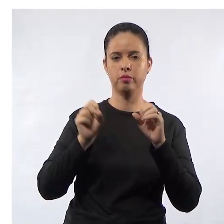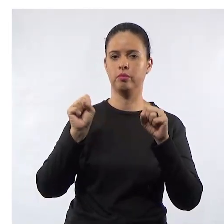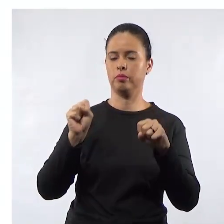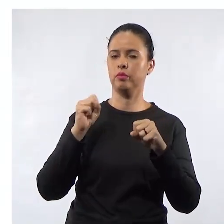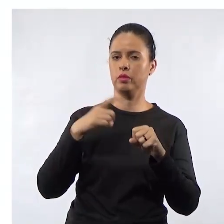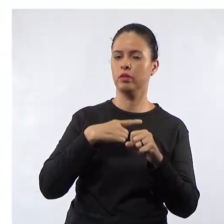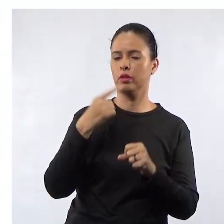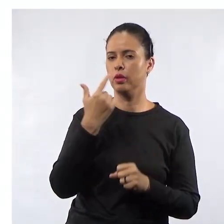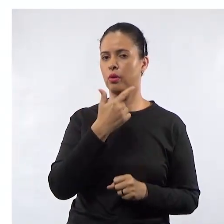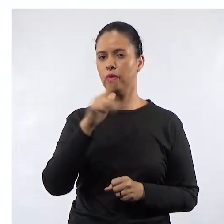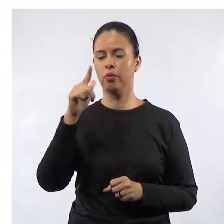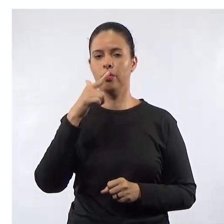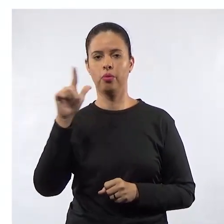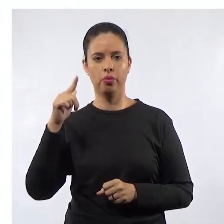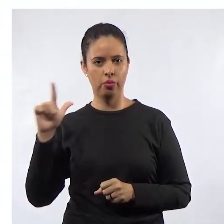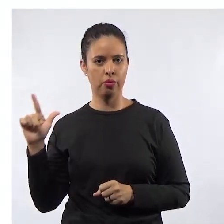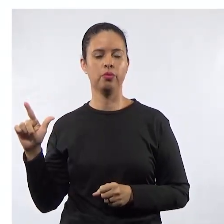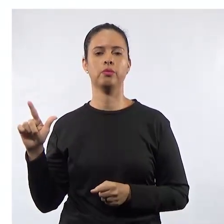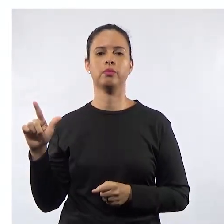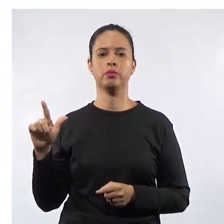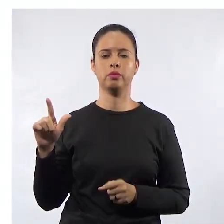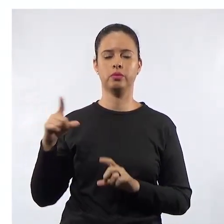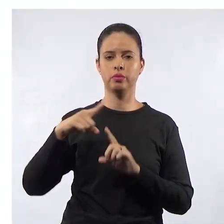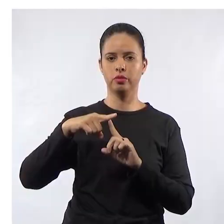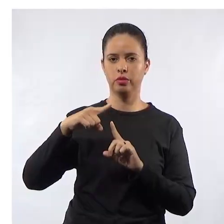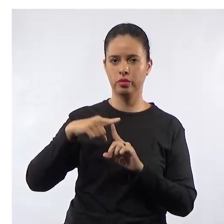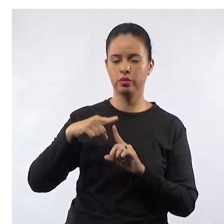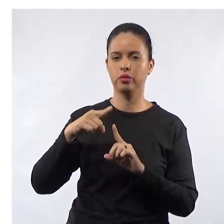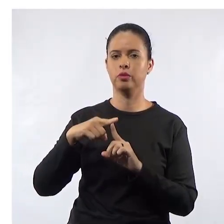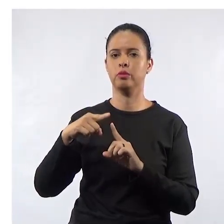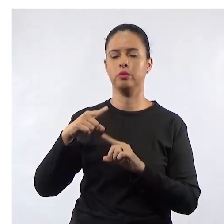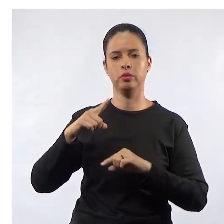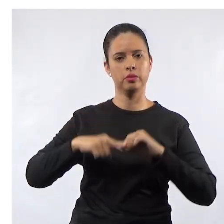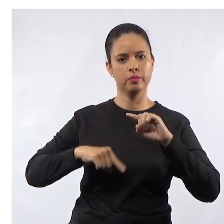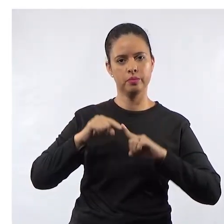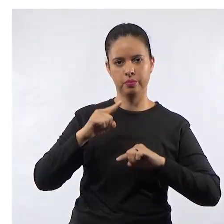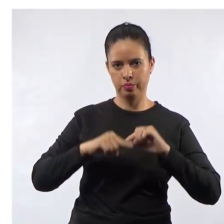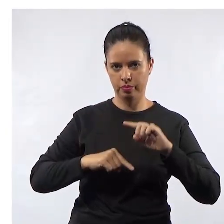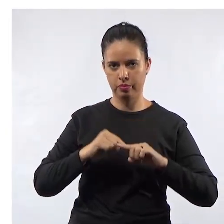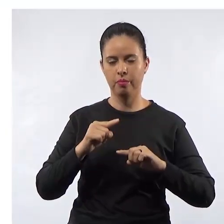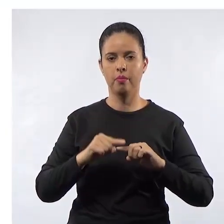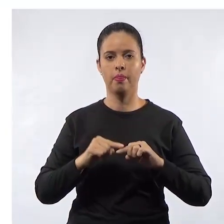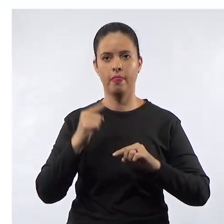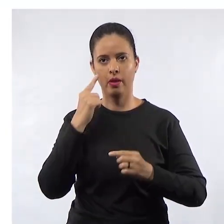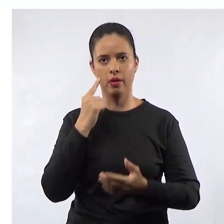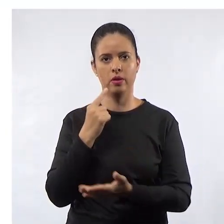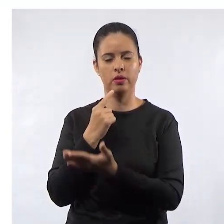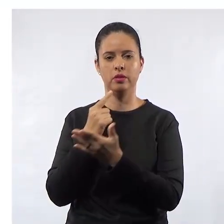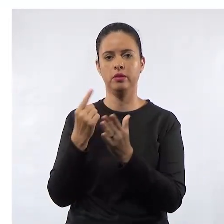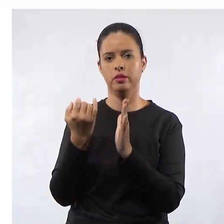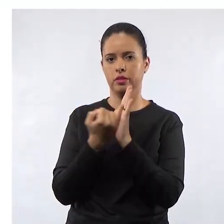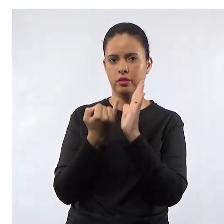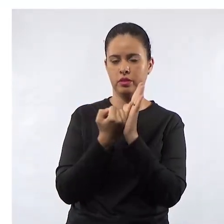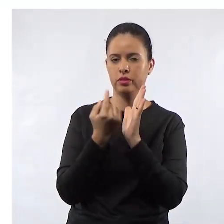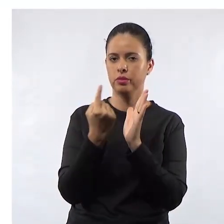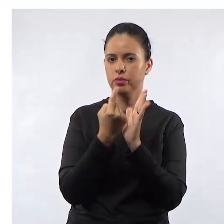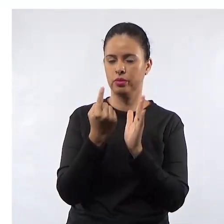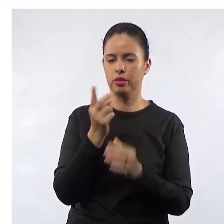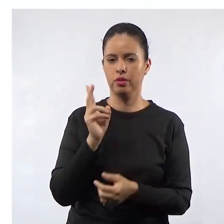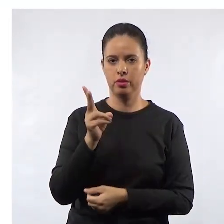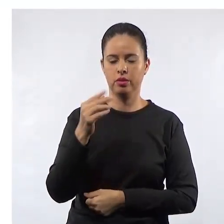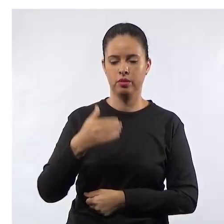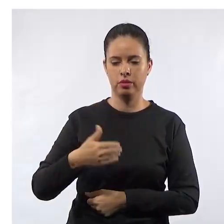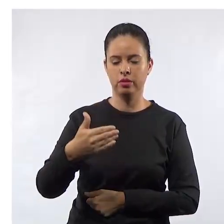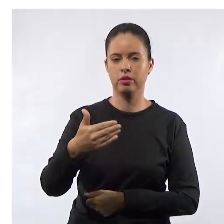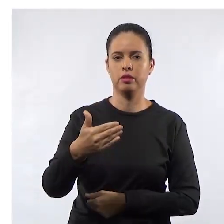entre outros significa que pode haver outros mecanismos, outros instrumentos, tá certo? Vamos lá, aqui no